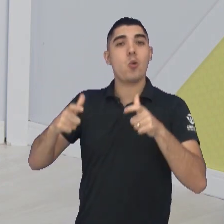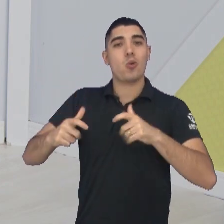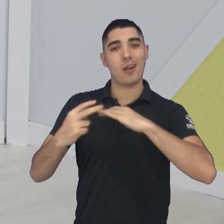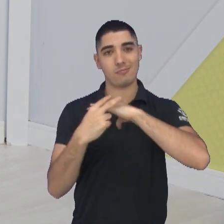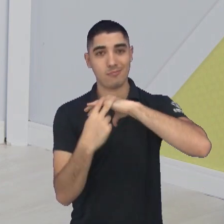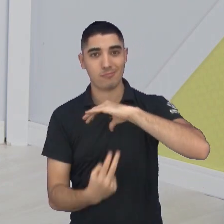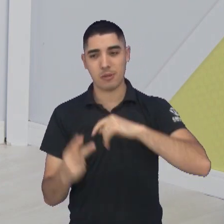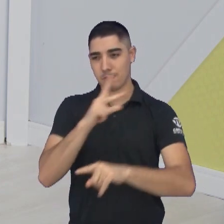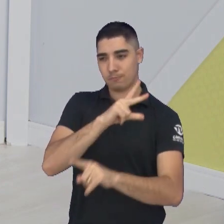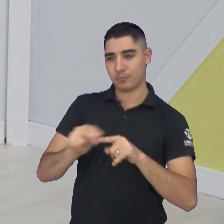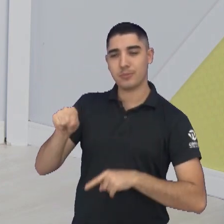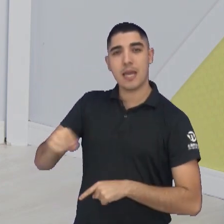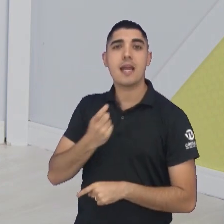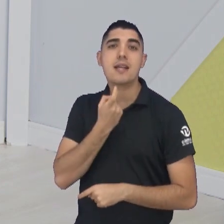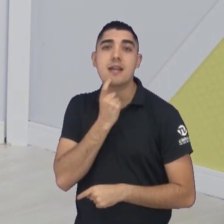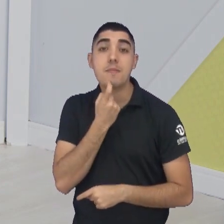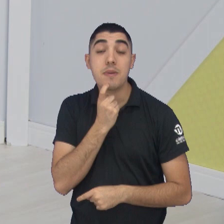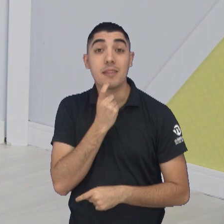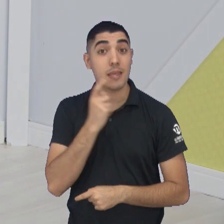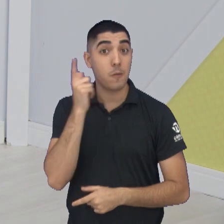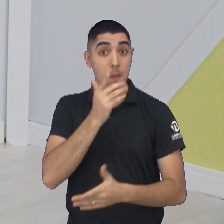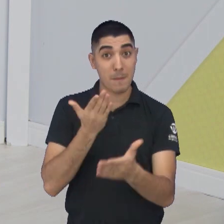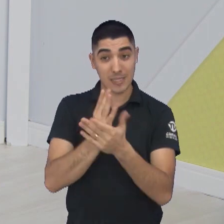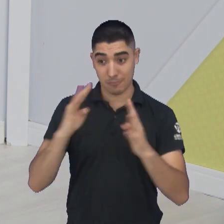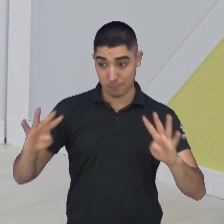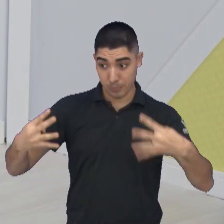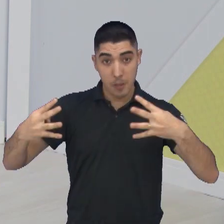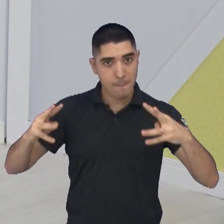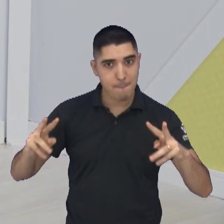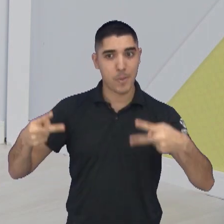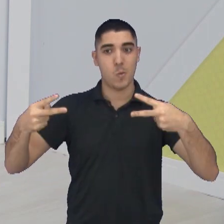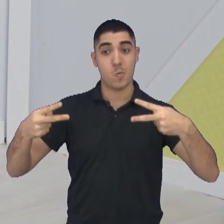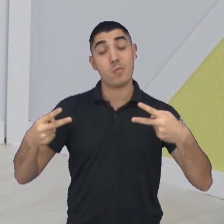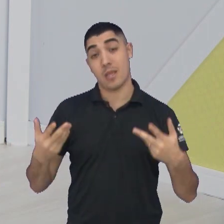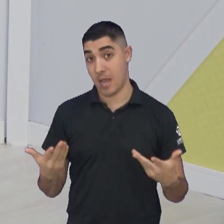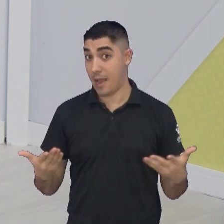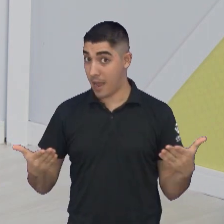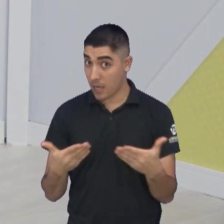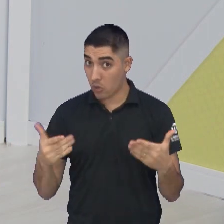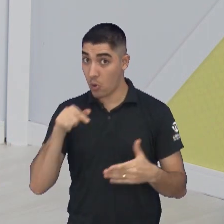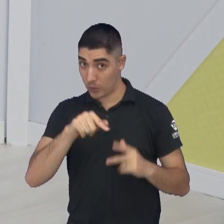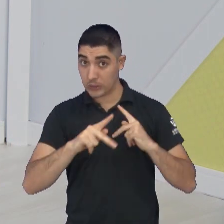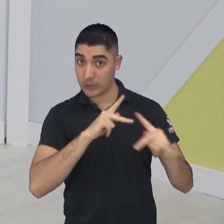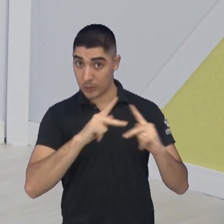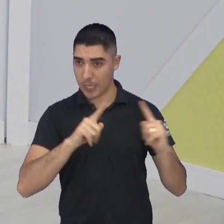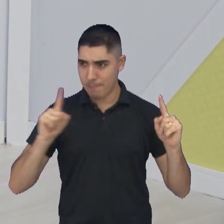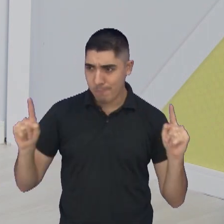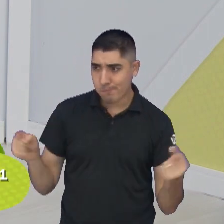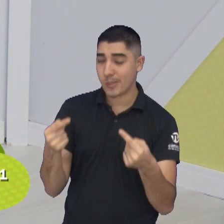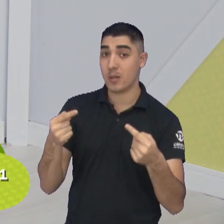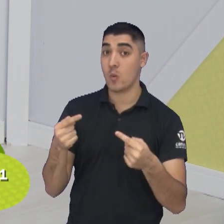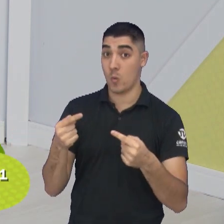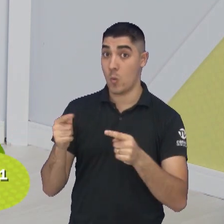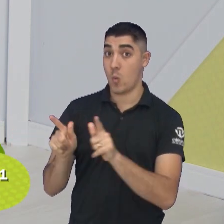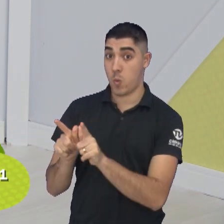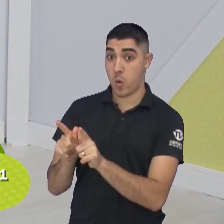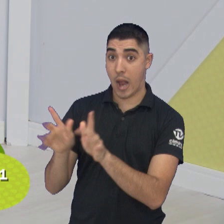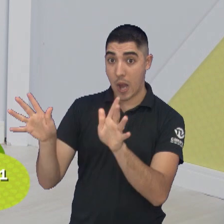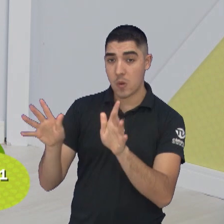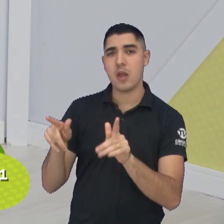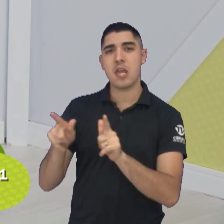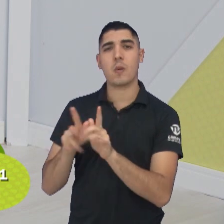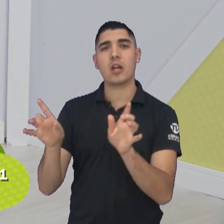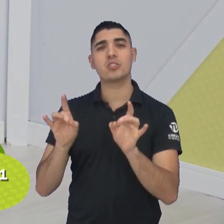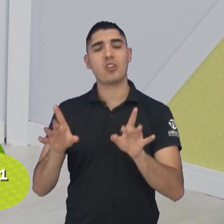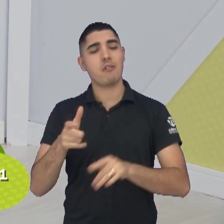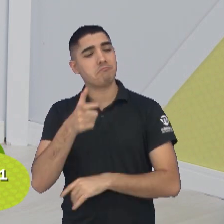garantiu vaga nos playoffs de semifinais. Agora, o time do técnico Carlos Schwanck enfrenta o Guarulhos, que assistiu, ó,